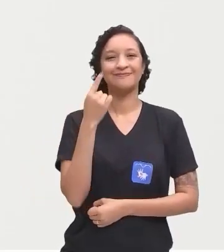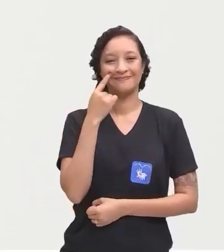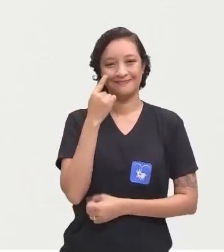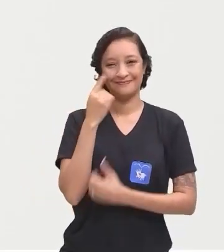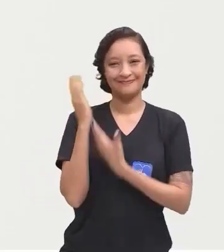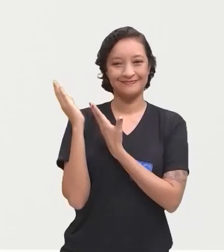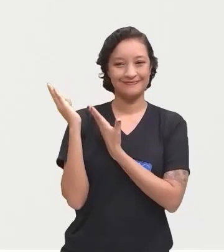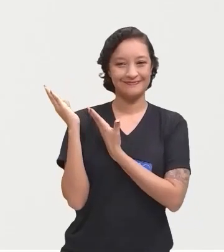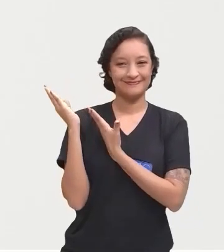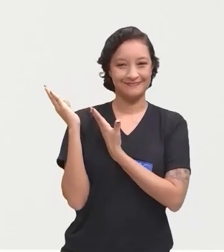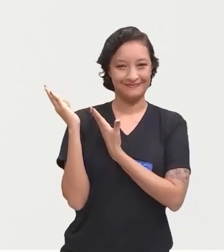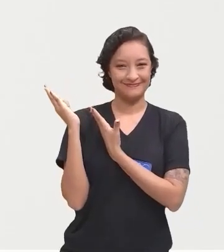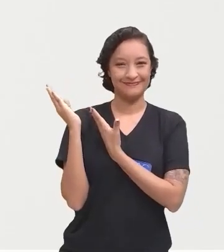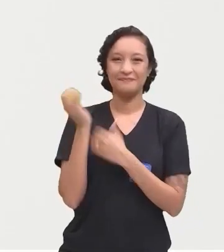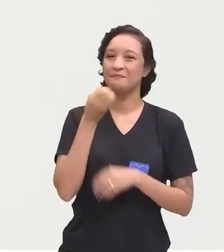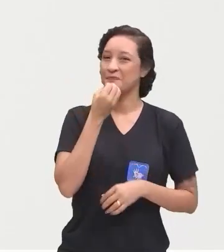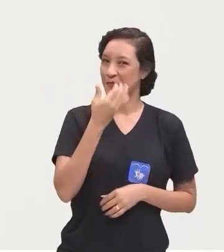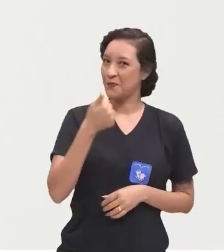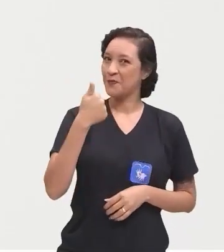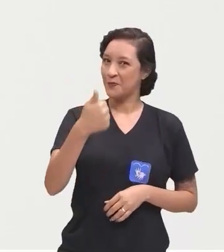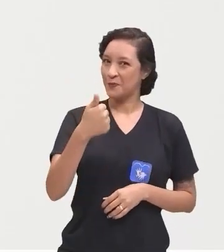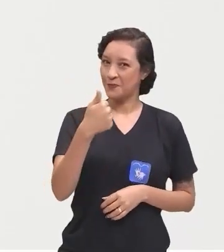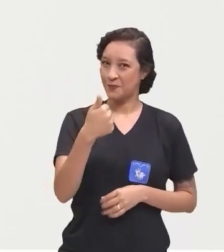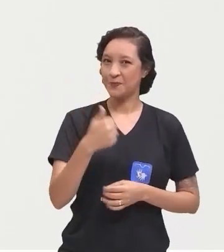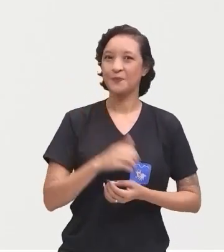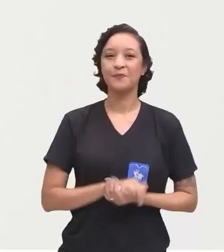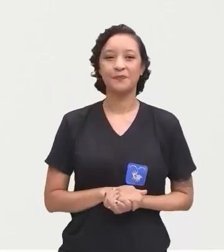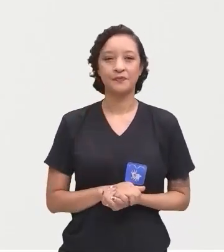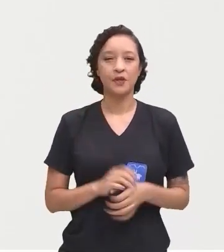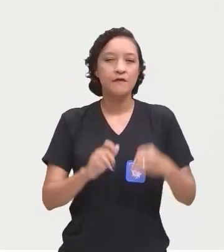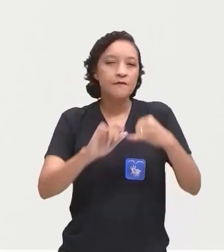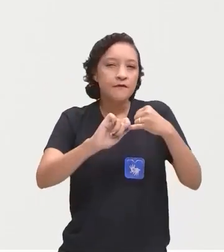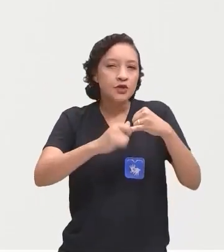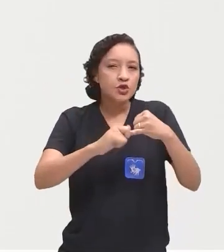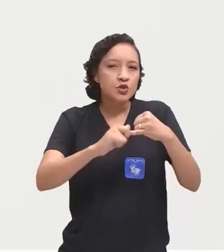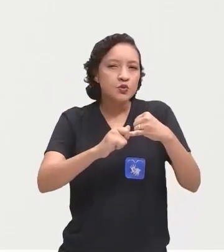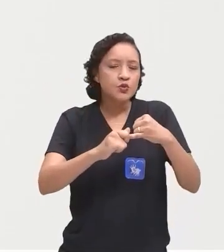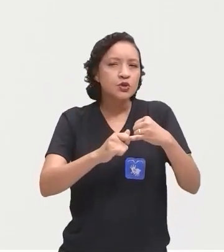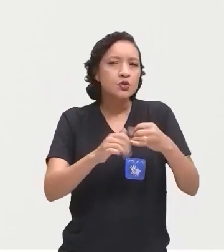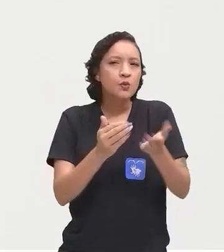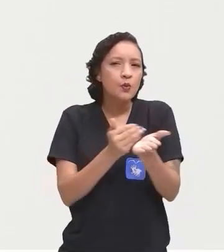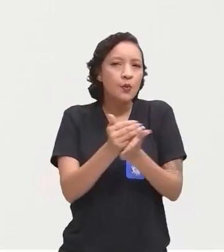bom, feijãozinho. E feijãozinho começa com que letra?